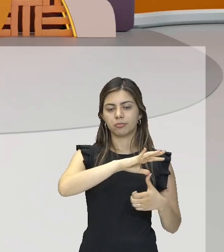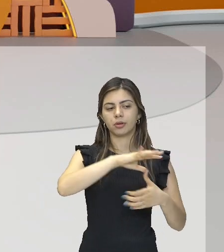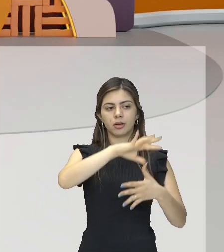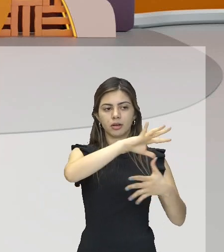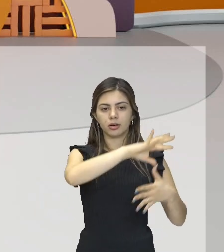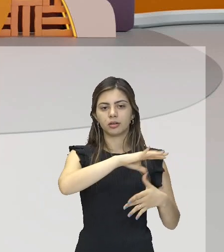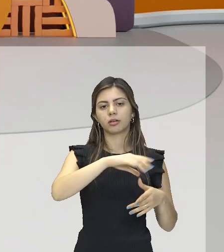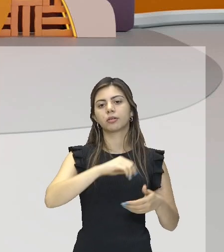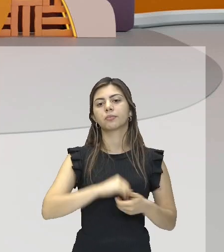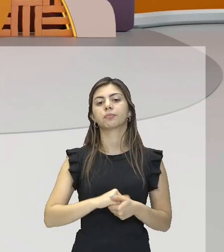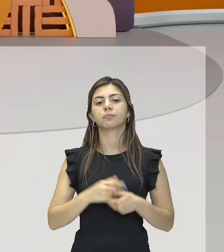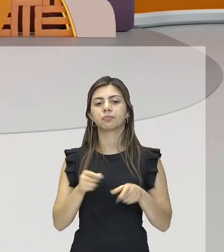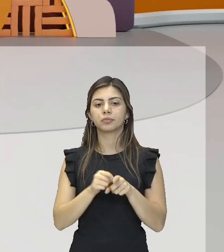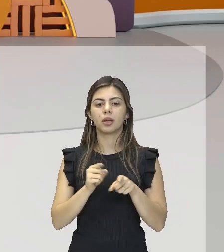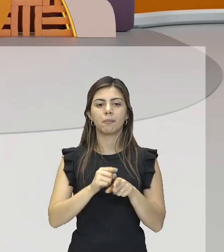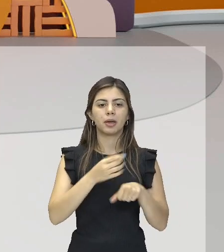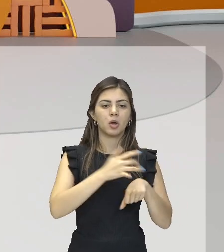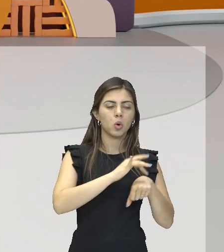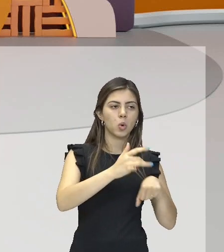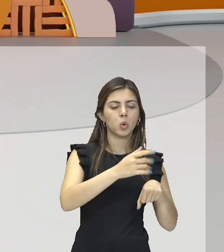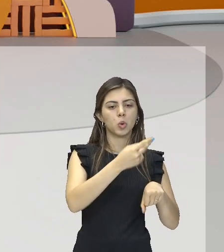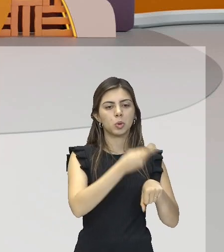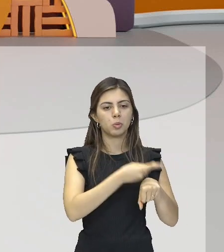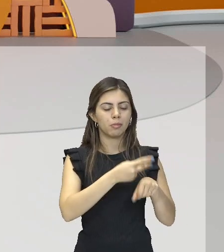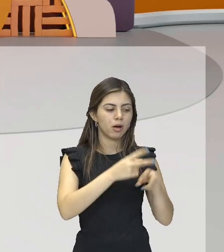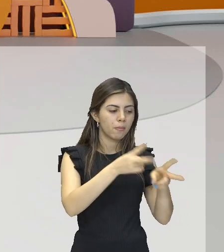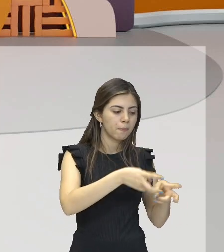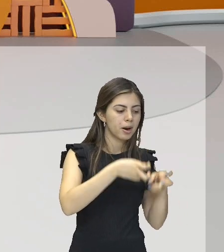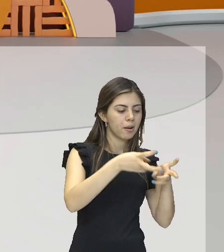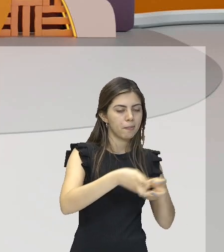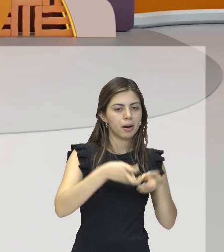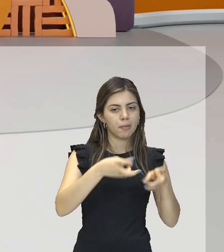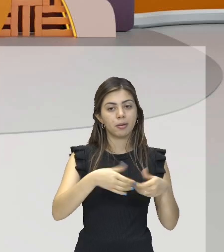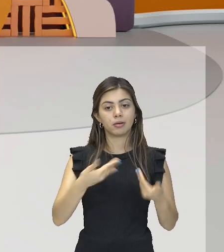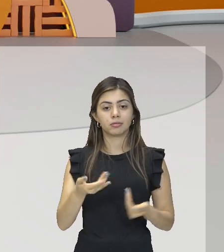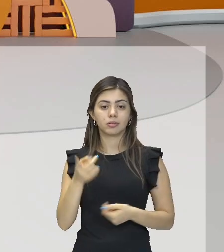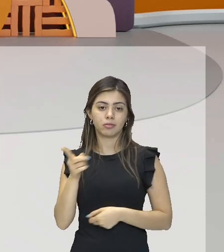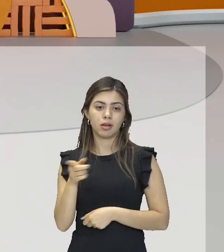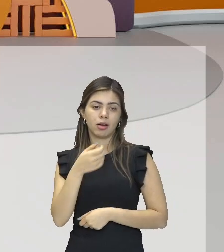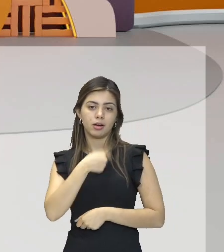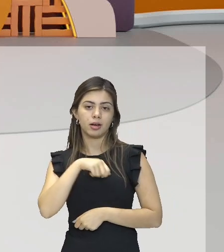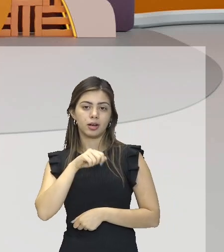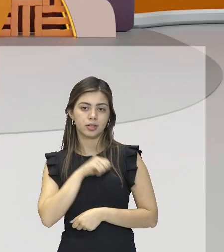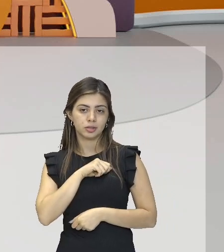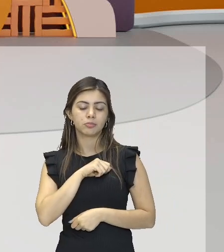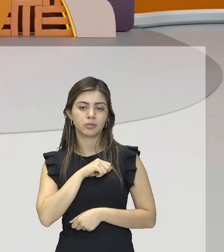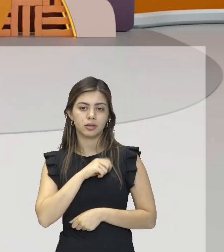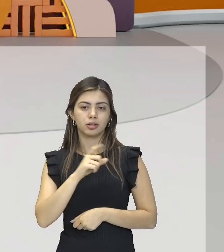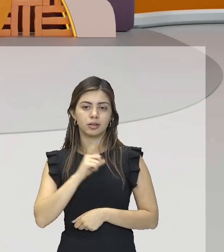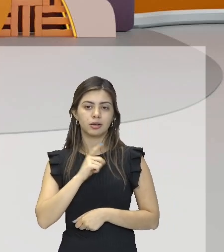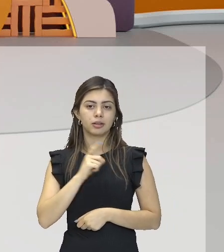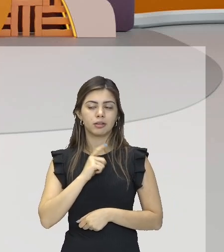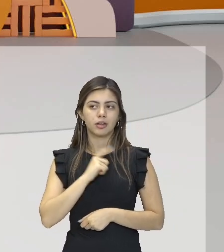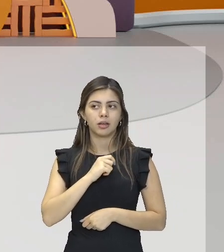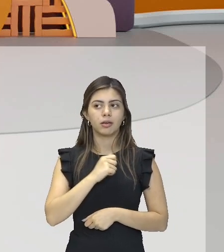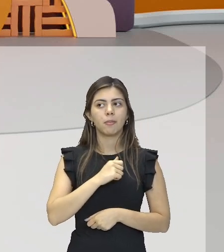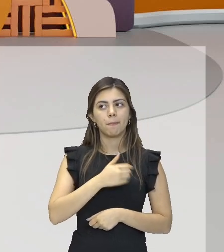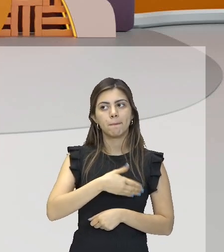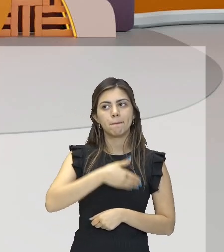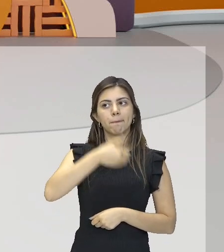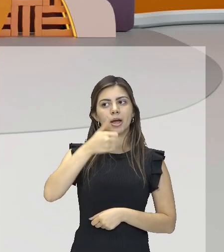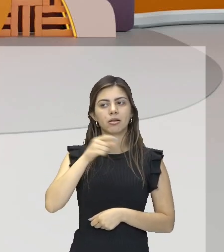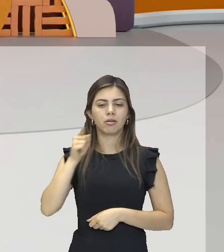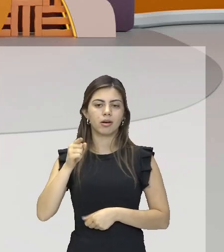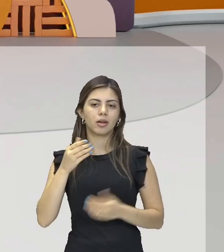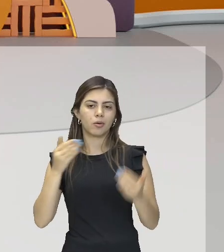de ouro e prata. Em relação à extração do ouro e prata, a Espanha vai levar vantagem em relação a Portugal. Por quê,